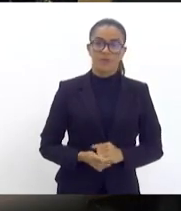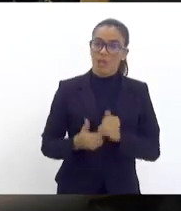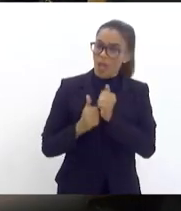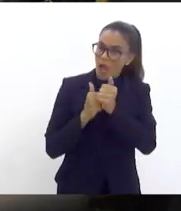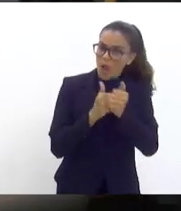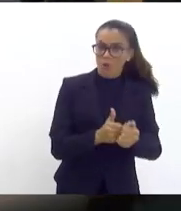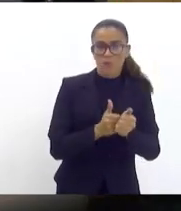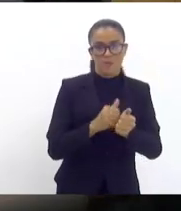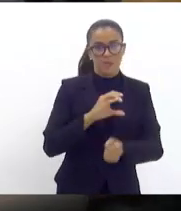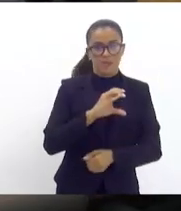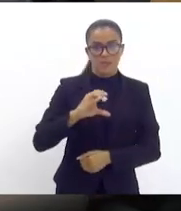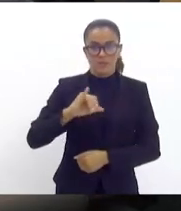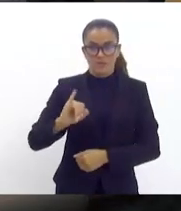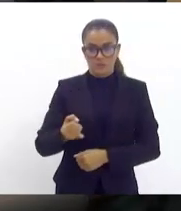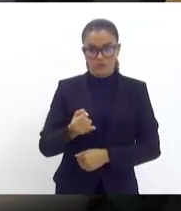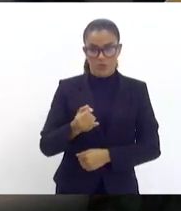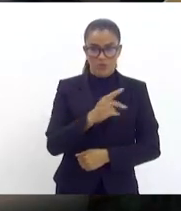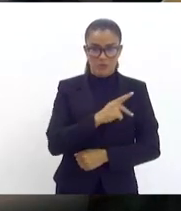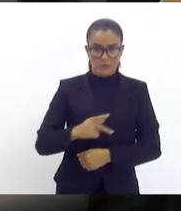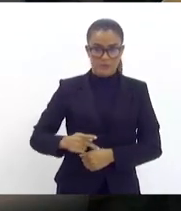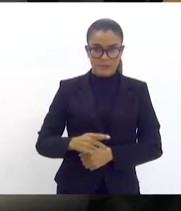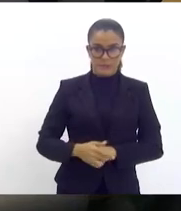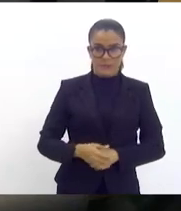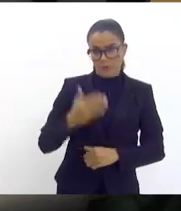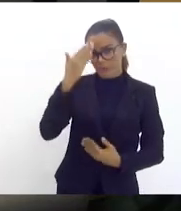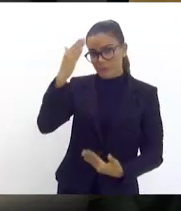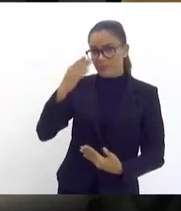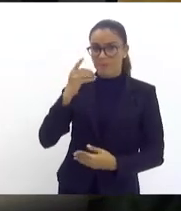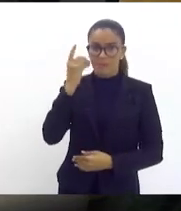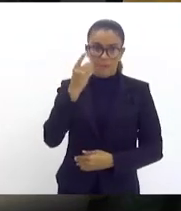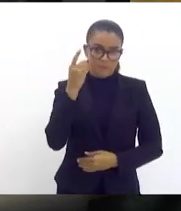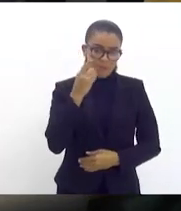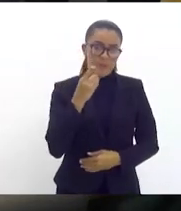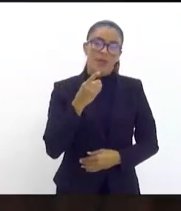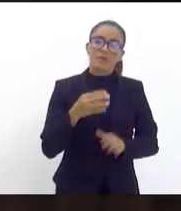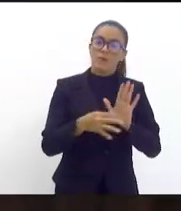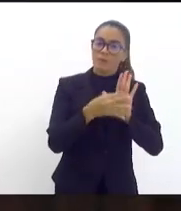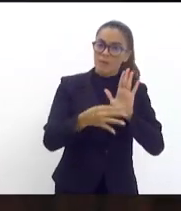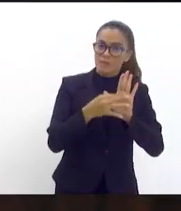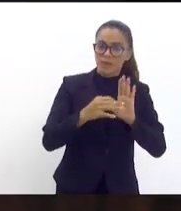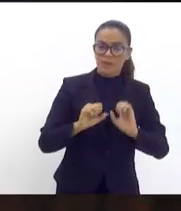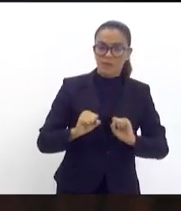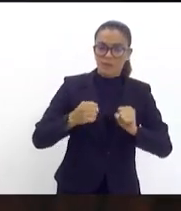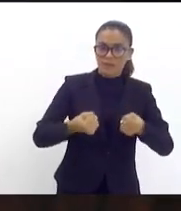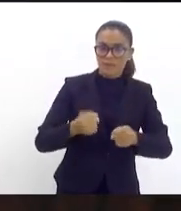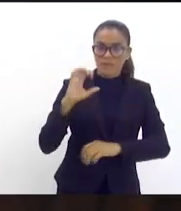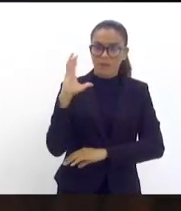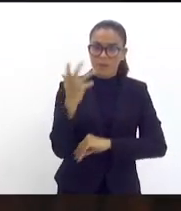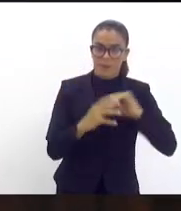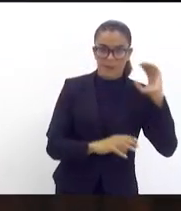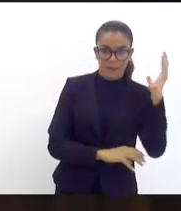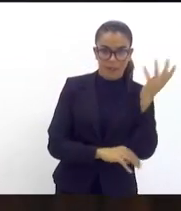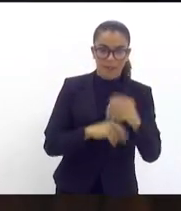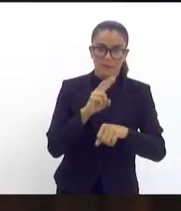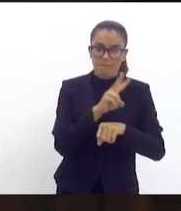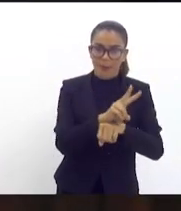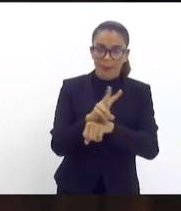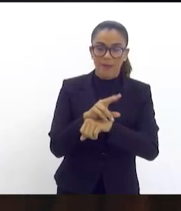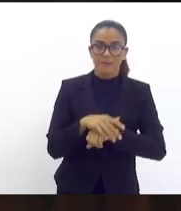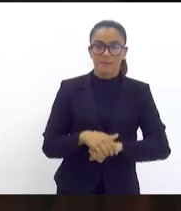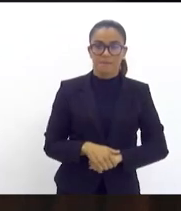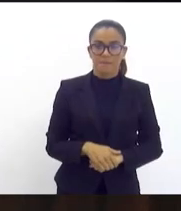Acompanhe a CCJ, presidente. Muito obrigado, deputado. Para emitir parecer pela Comissão de Defesa do Meio Ambiente,